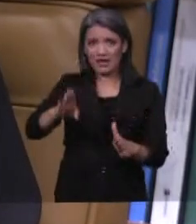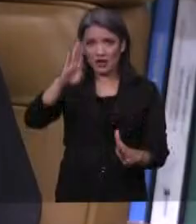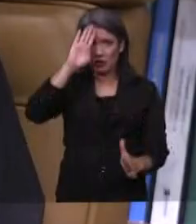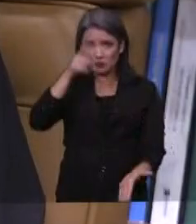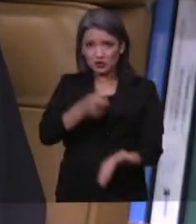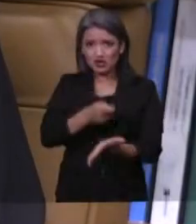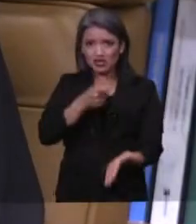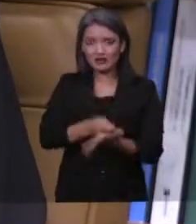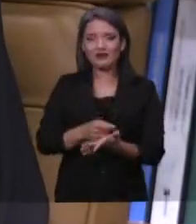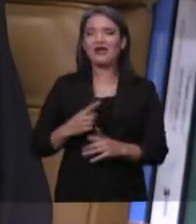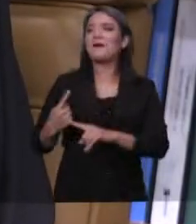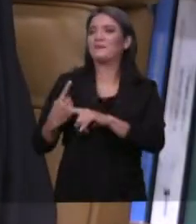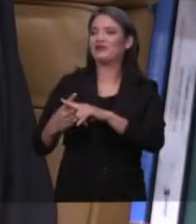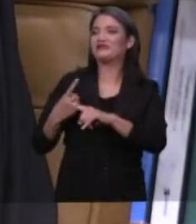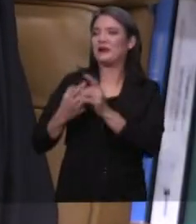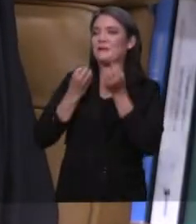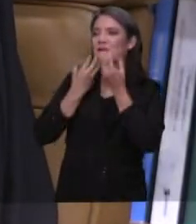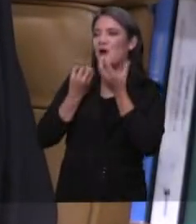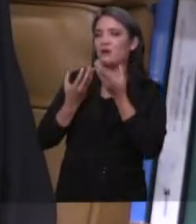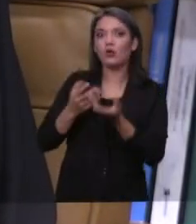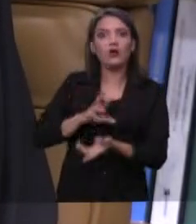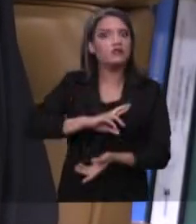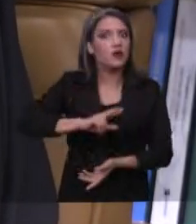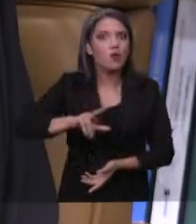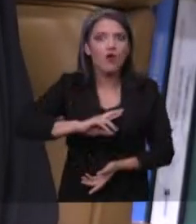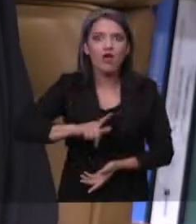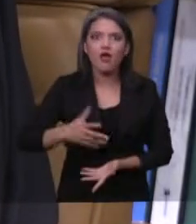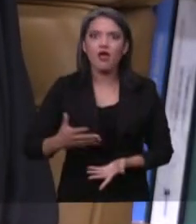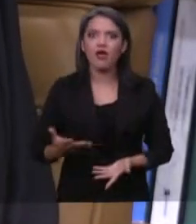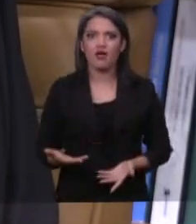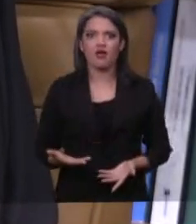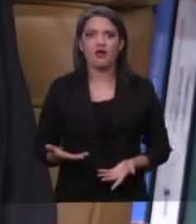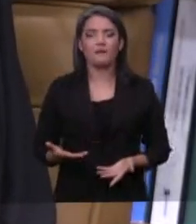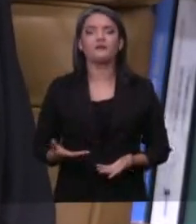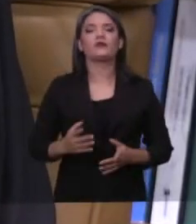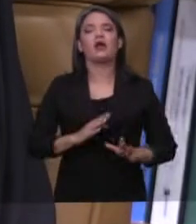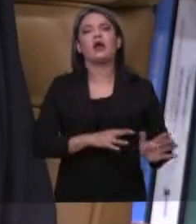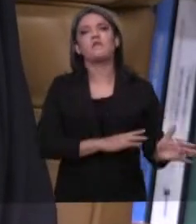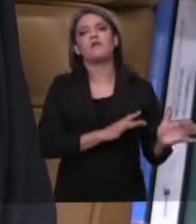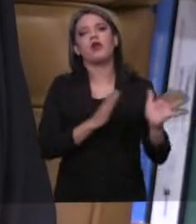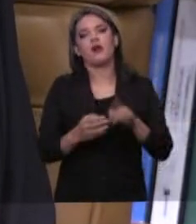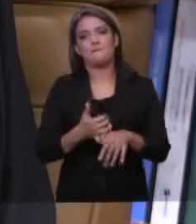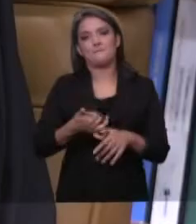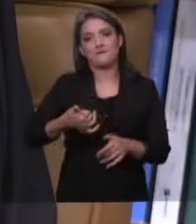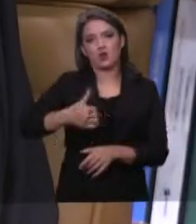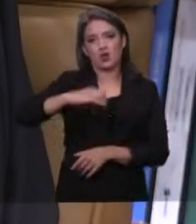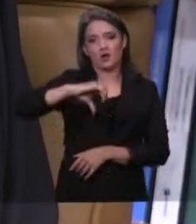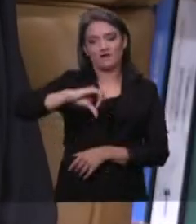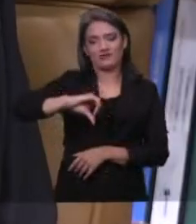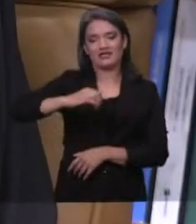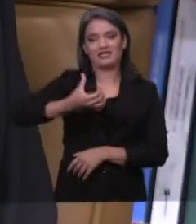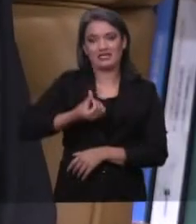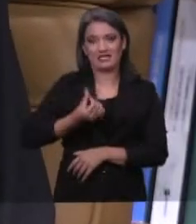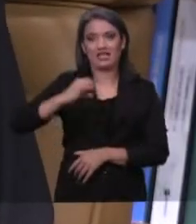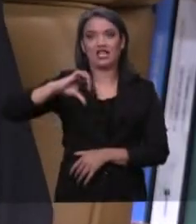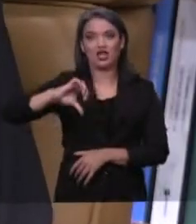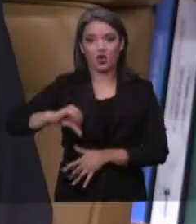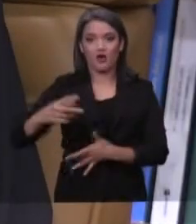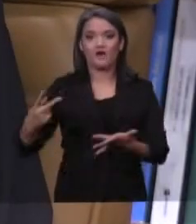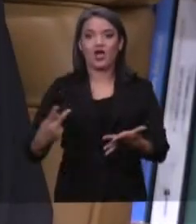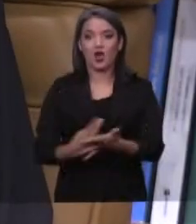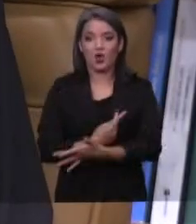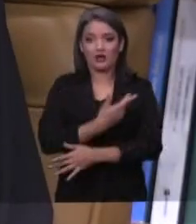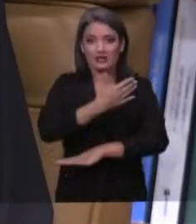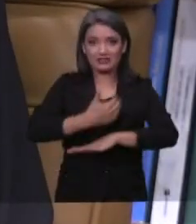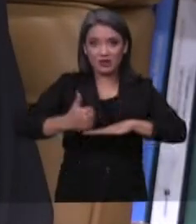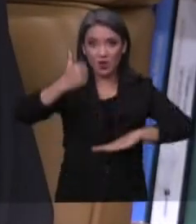florido da vida brasileira, porque não foi. E depois, em 1969, nós temos o golpe dentro do